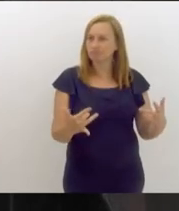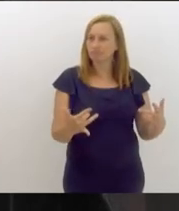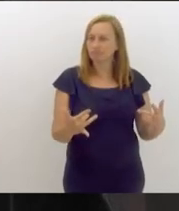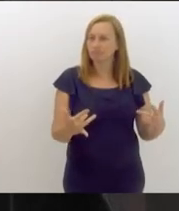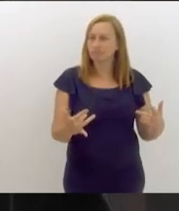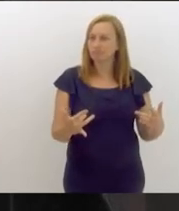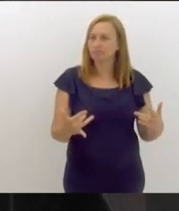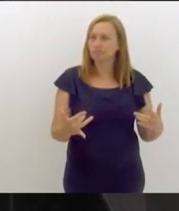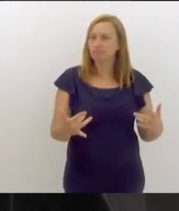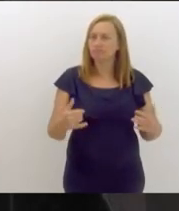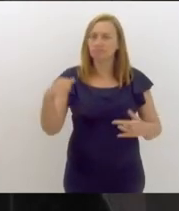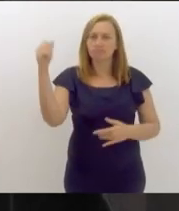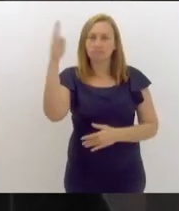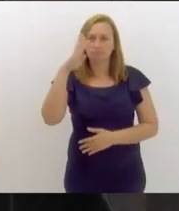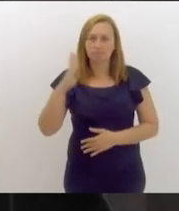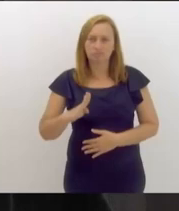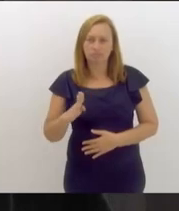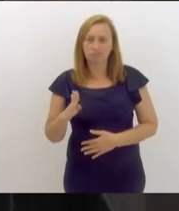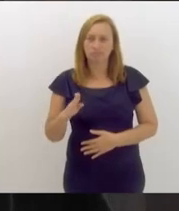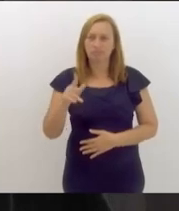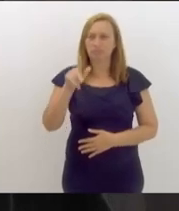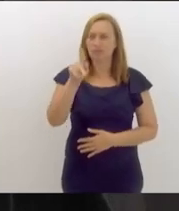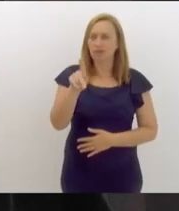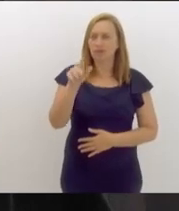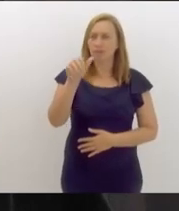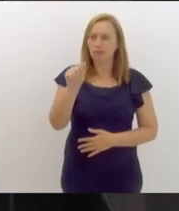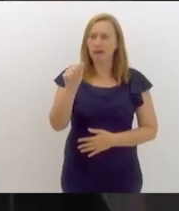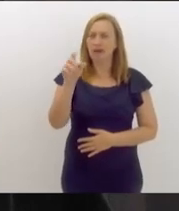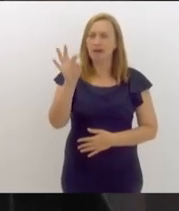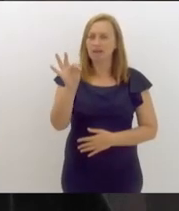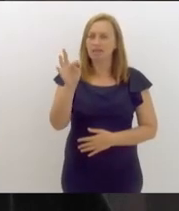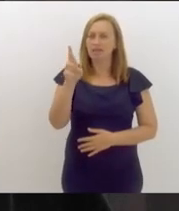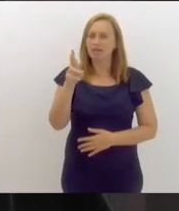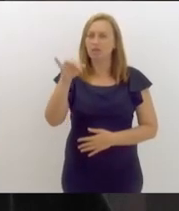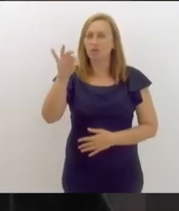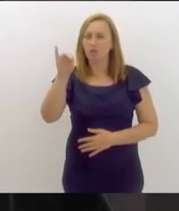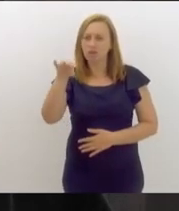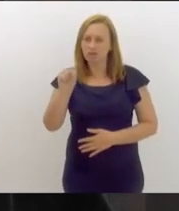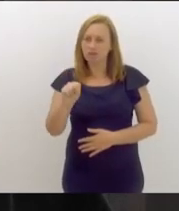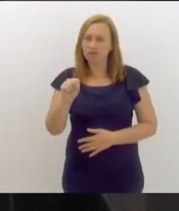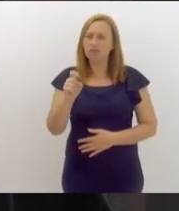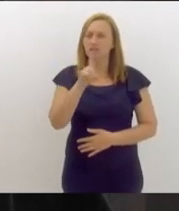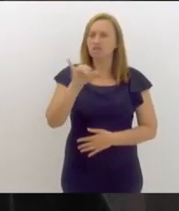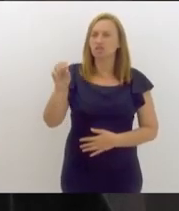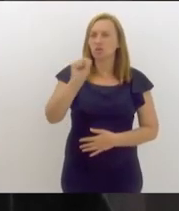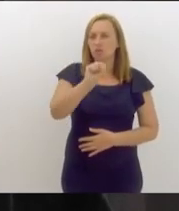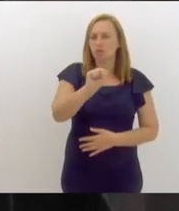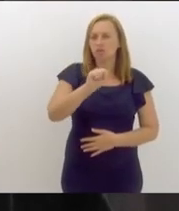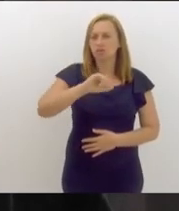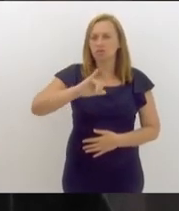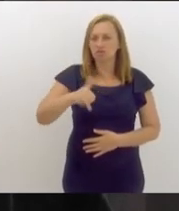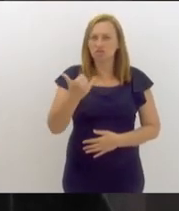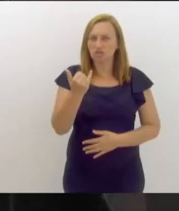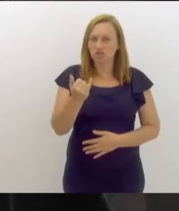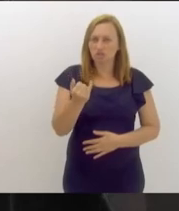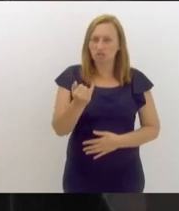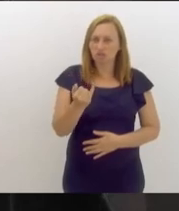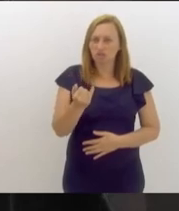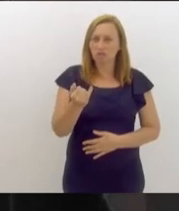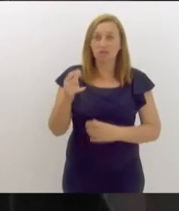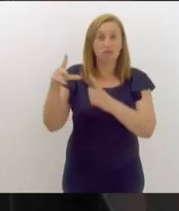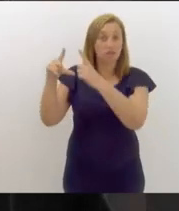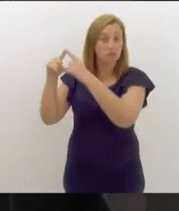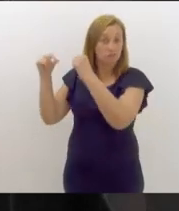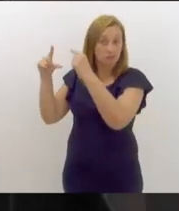aos brasileiros Patriotas que no dia oito de Janeiro está em